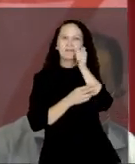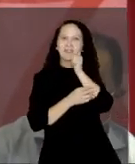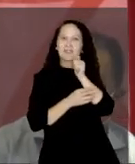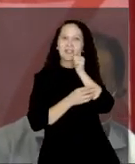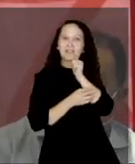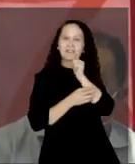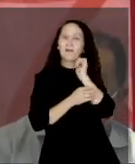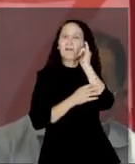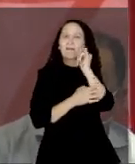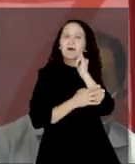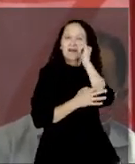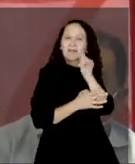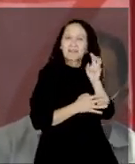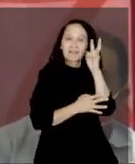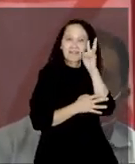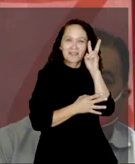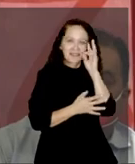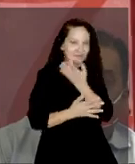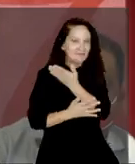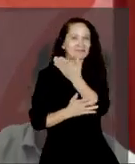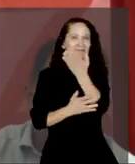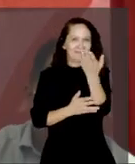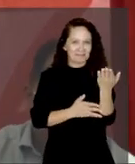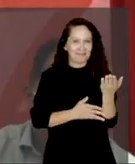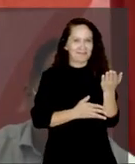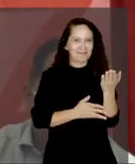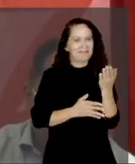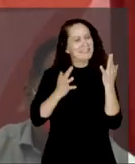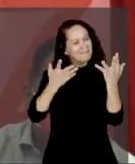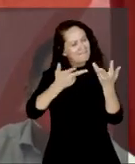e mulheres íntegros.